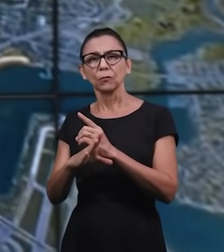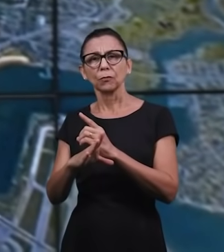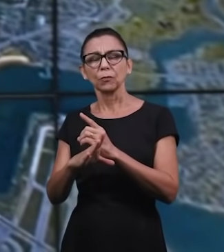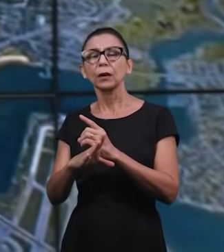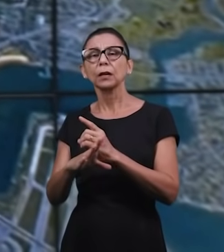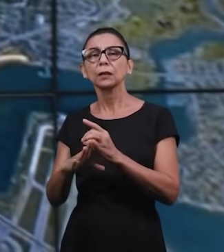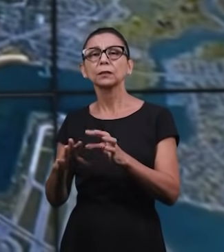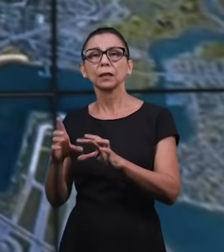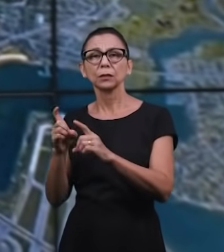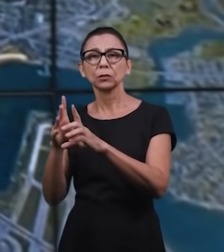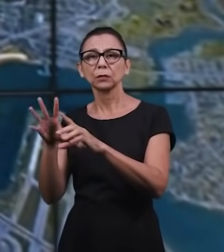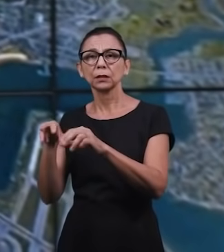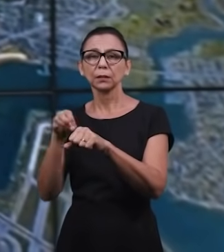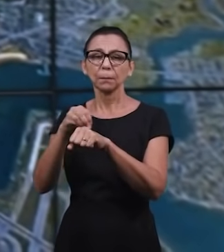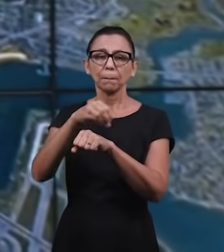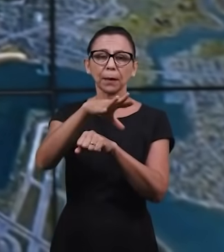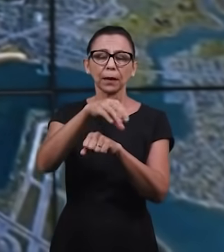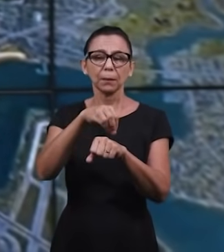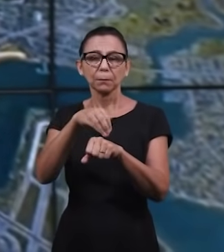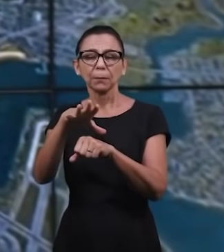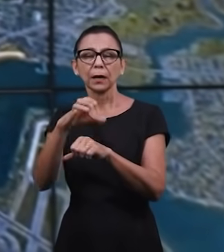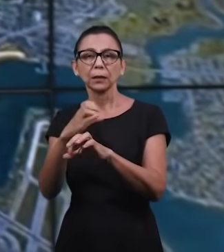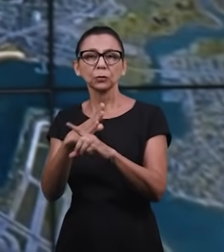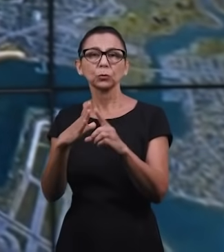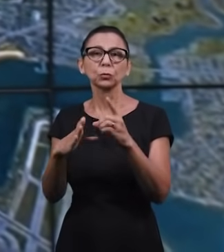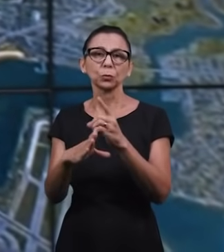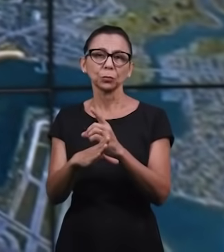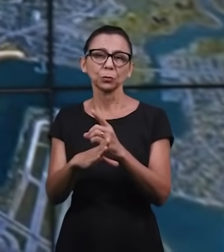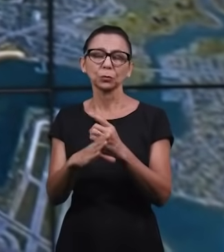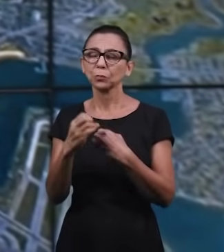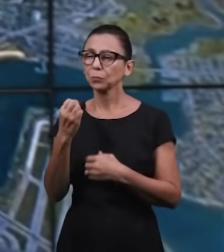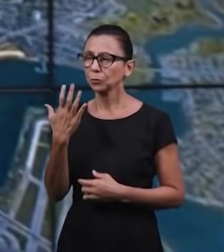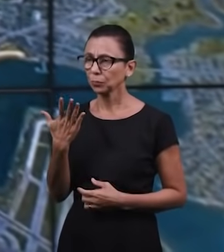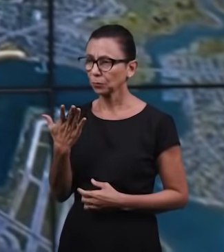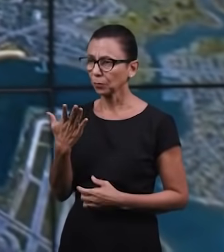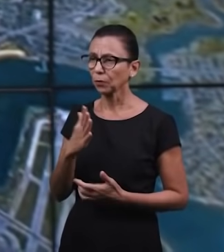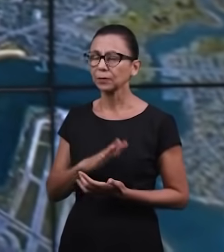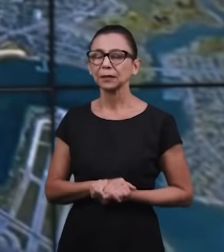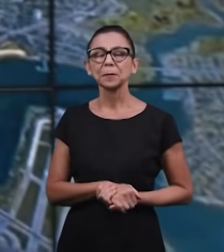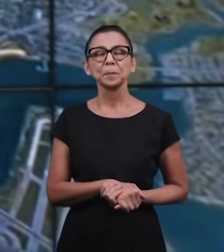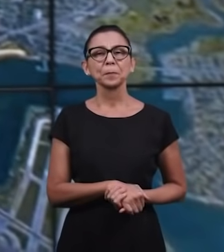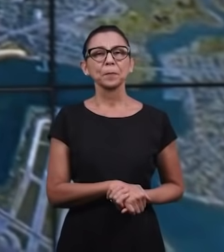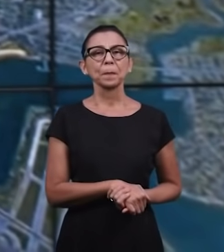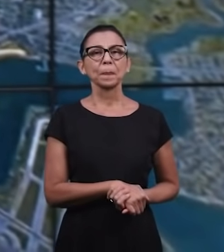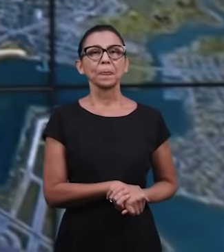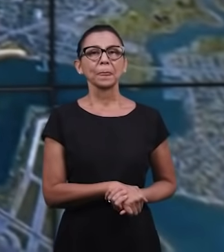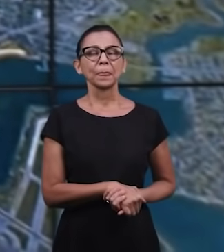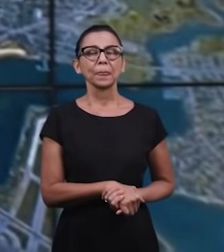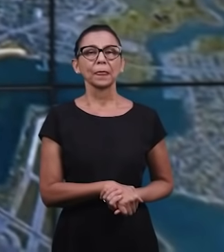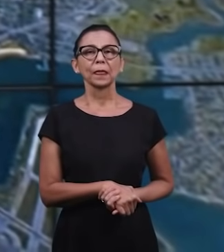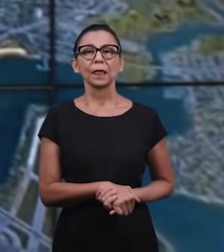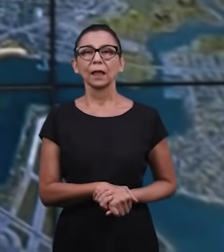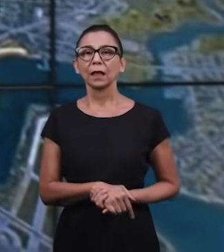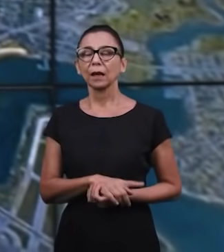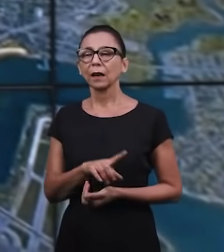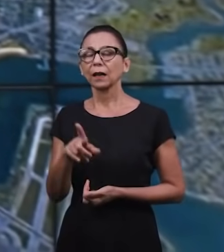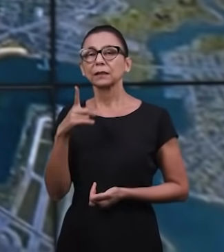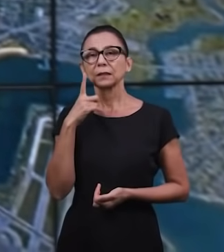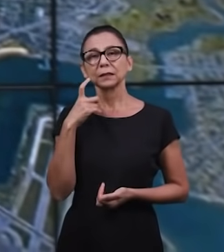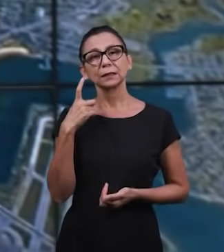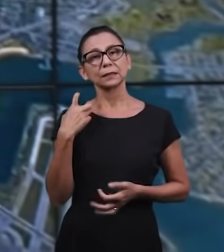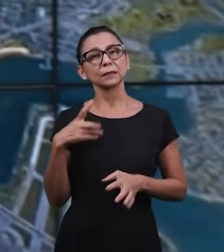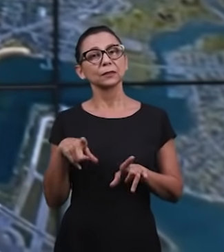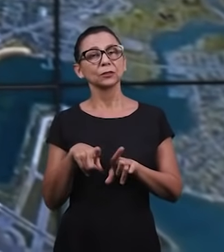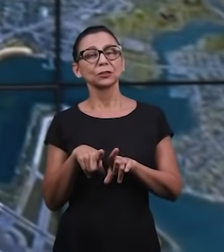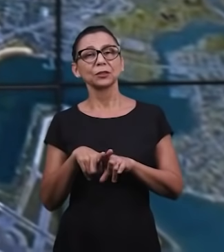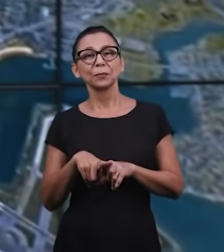resultado extraordinário da escola bíblica aí na igreja em Medford. Também é interessante no seu